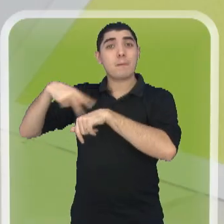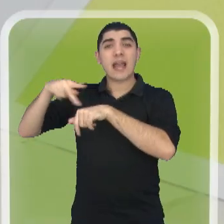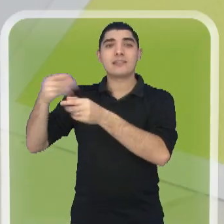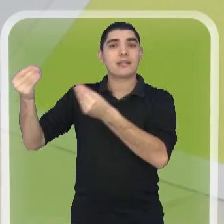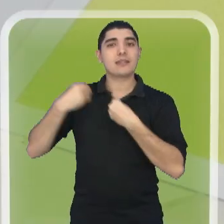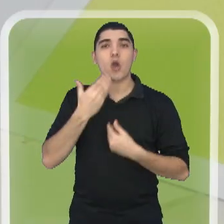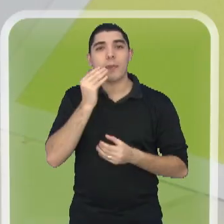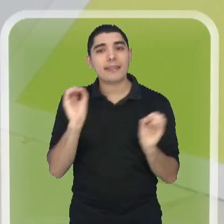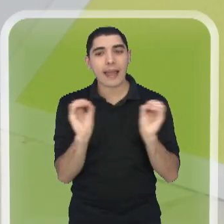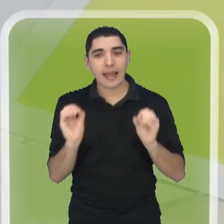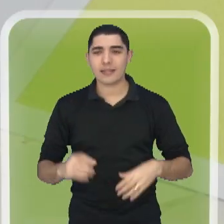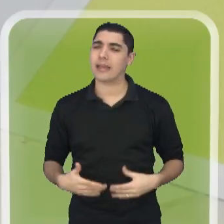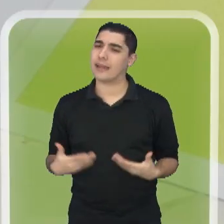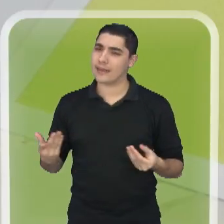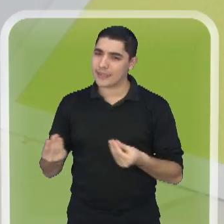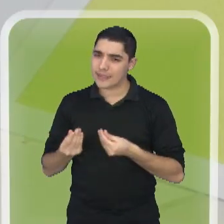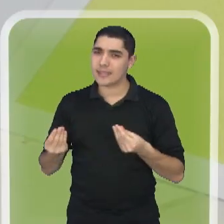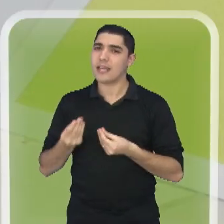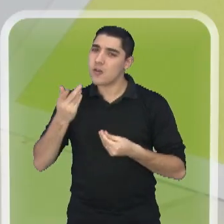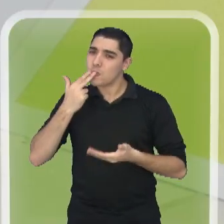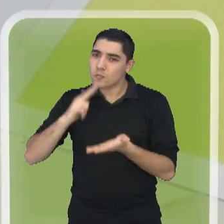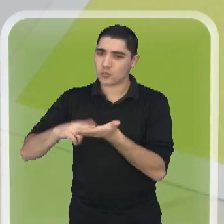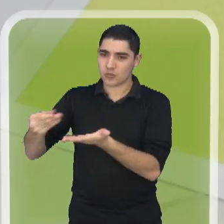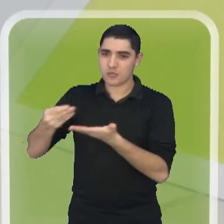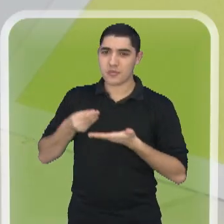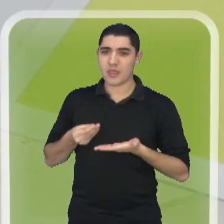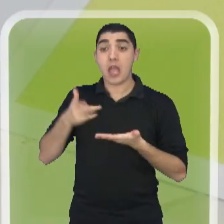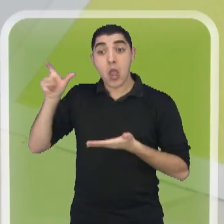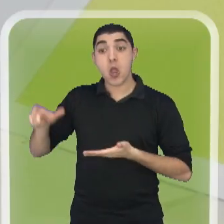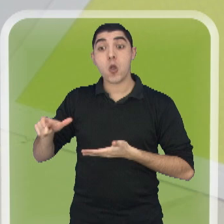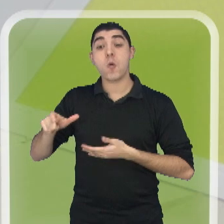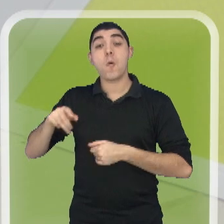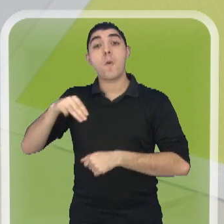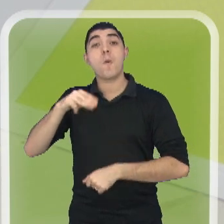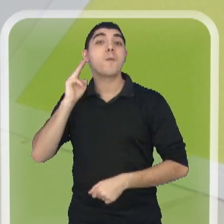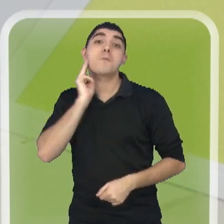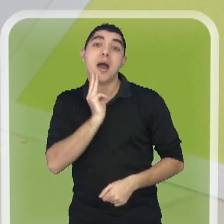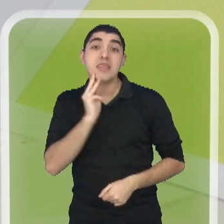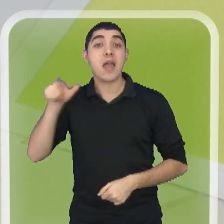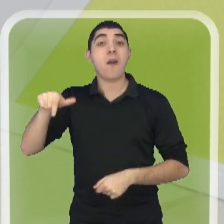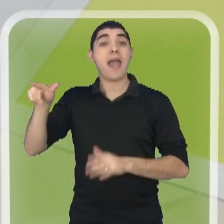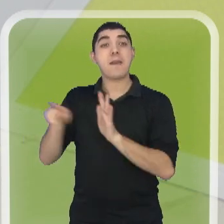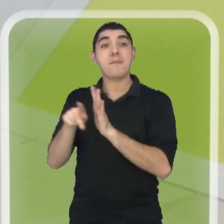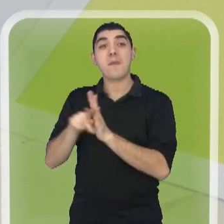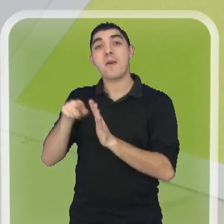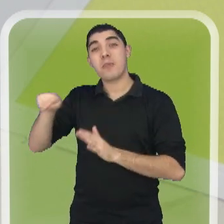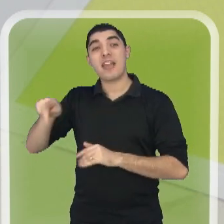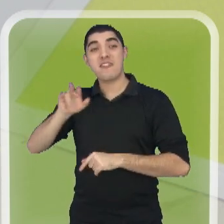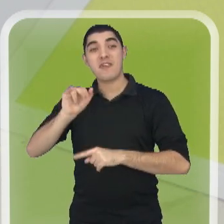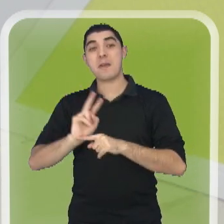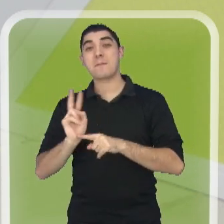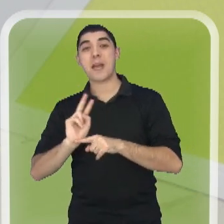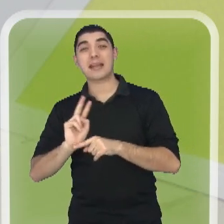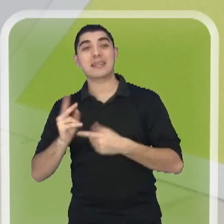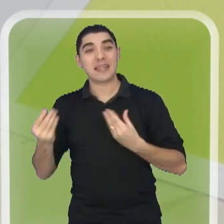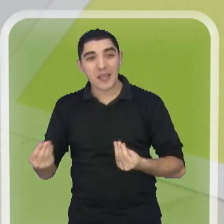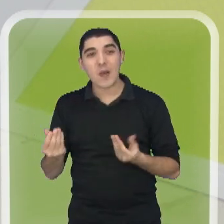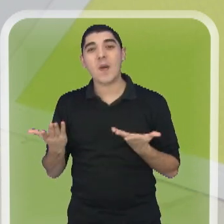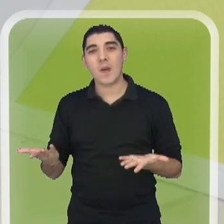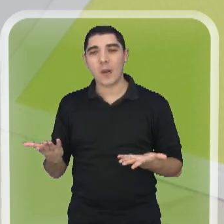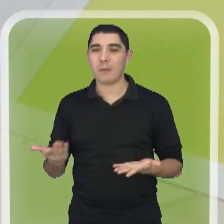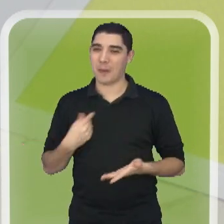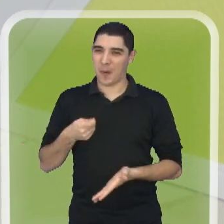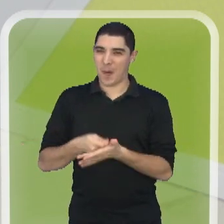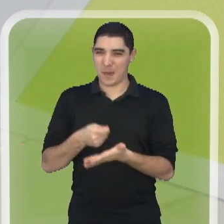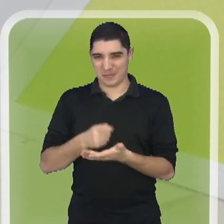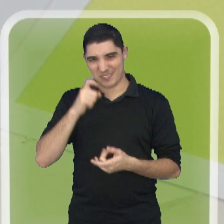mal acabado, hein? Mas manda um convite pra nós. O Matheus, ele convidou. O Matheus é padrinho, mas convida nós também. Faz favor, cobra no ar, né? Que